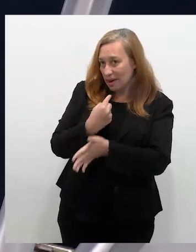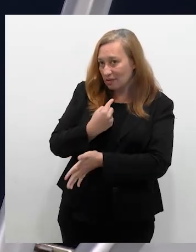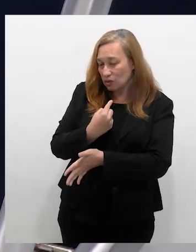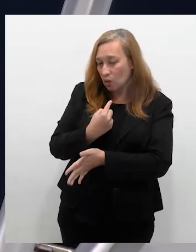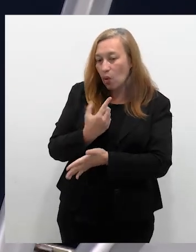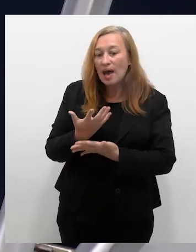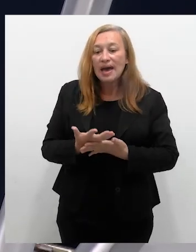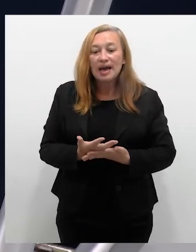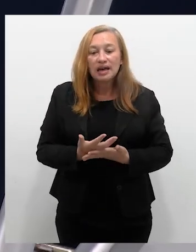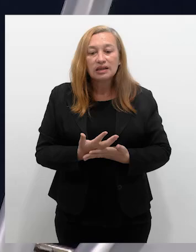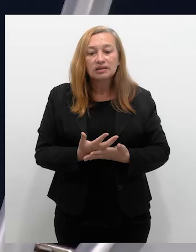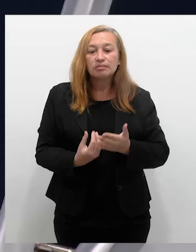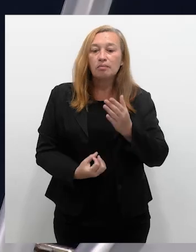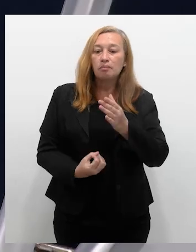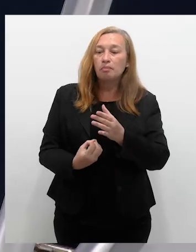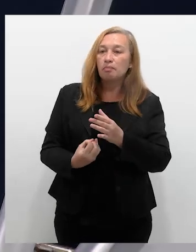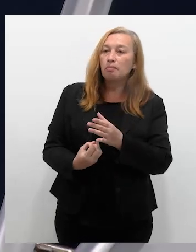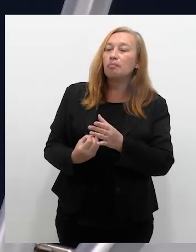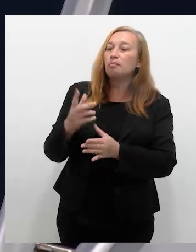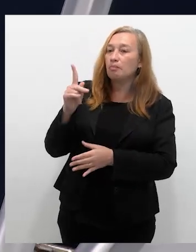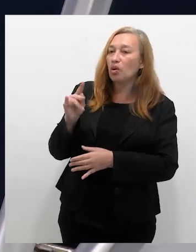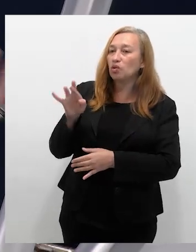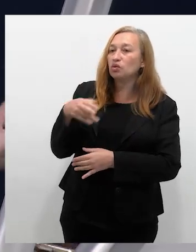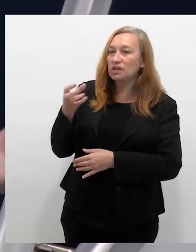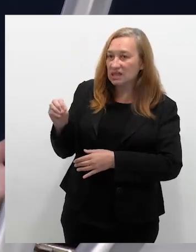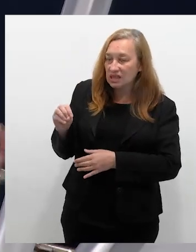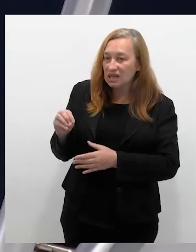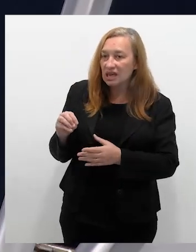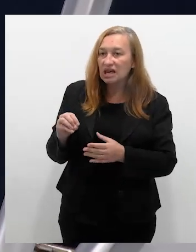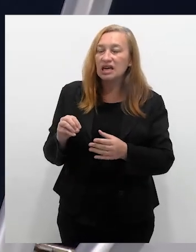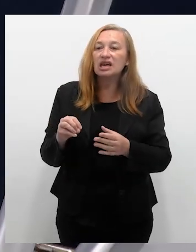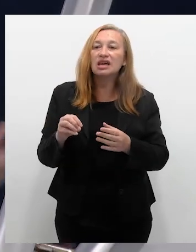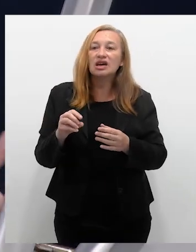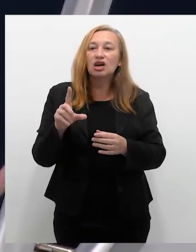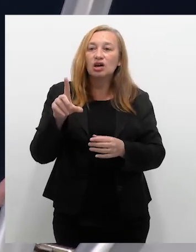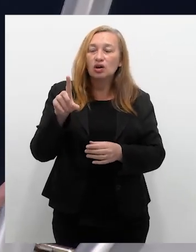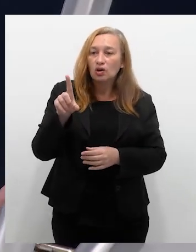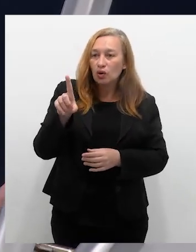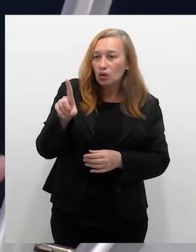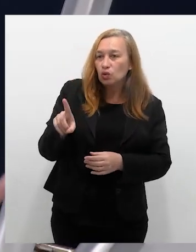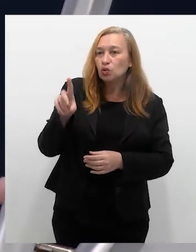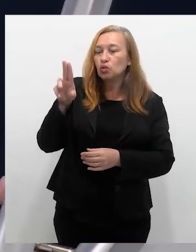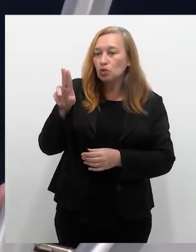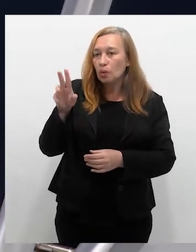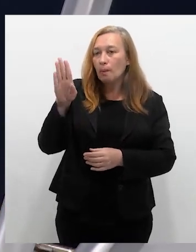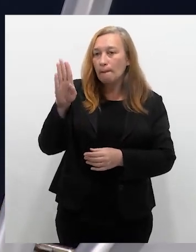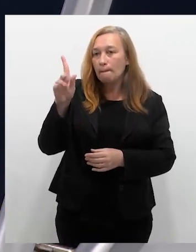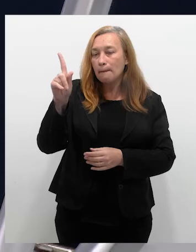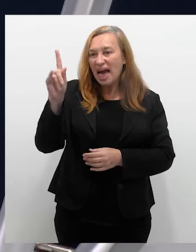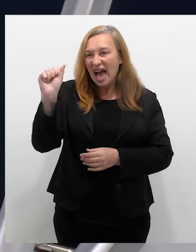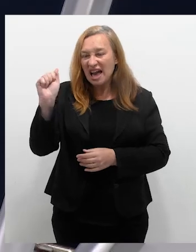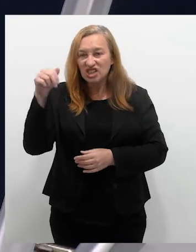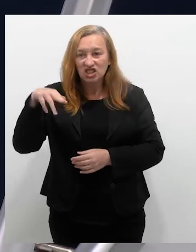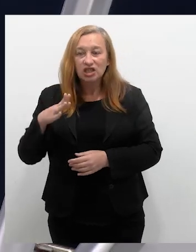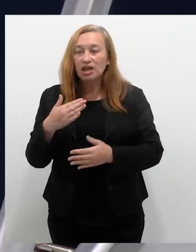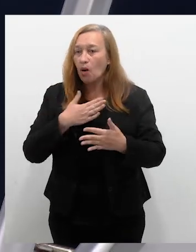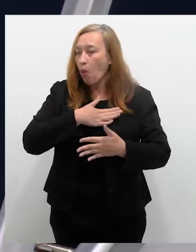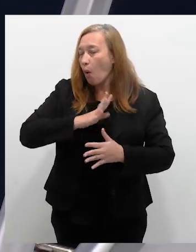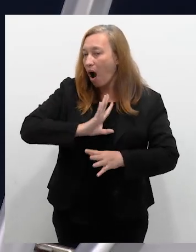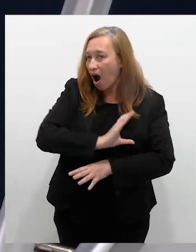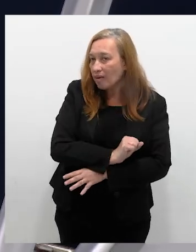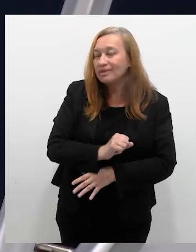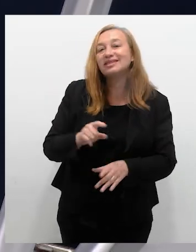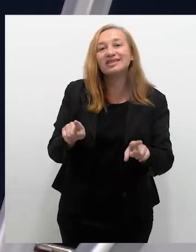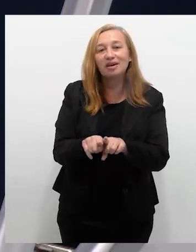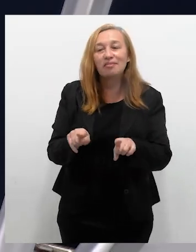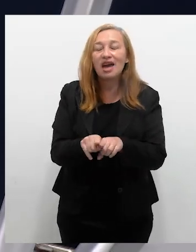perguntou, além de produzir, de atuar, fazer locução, fazer dublagem, que eu amo, eu adoro também